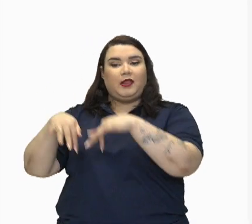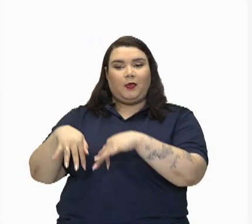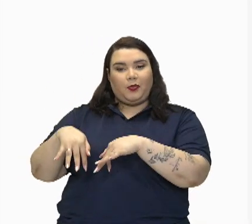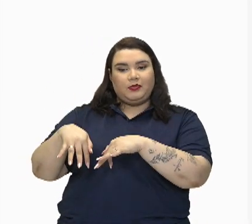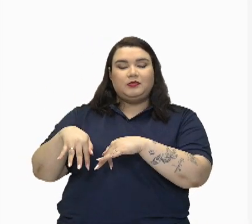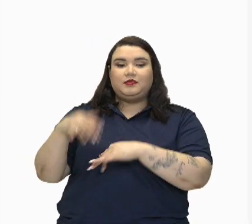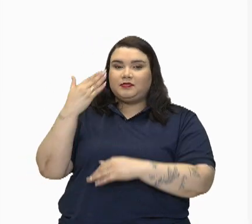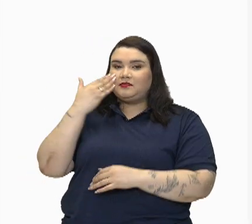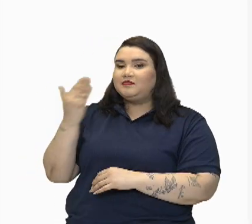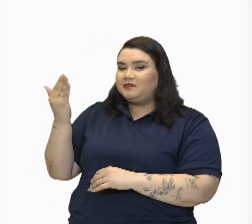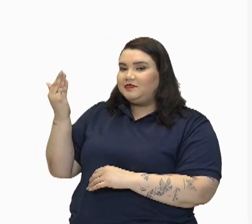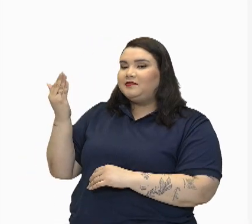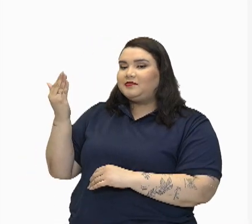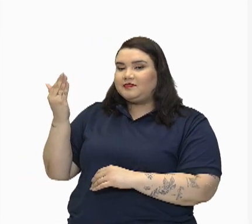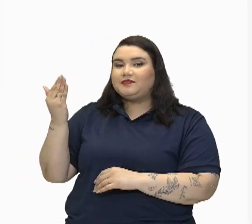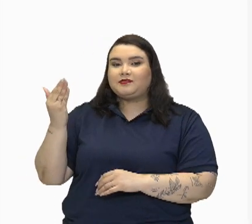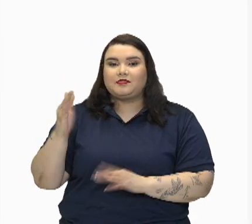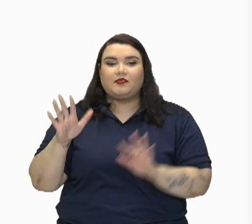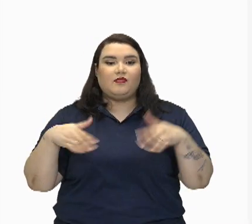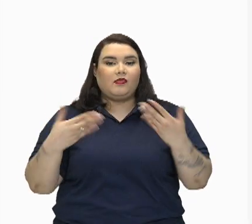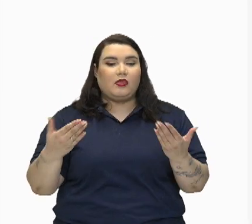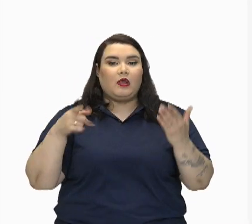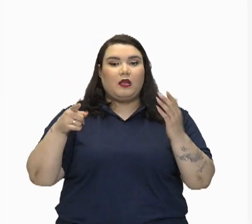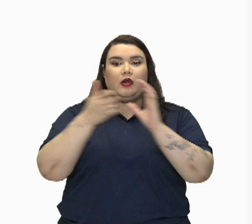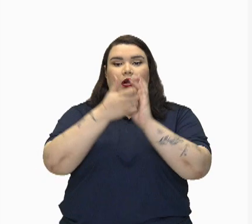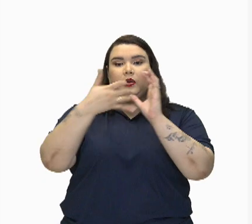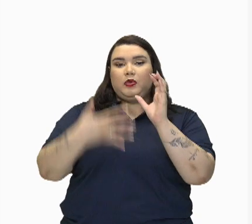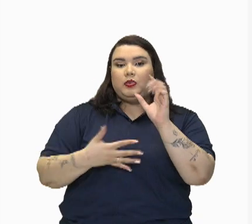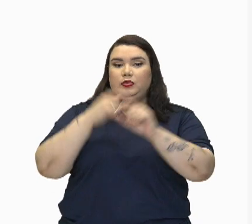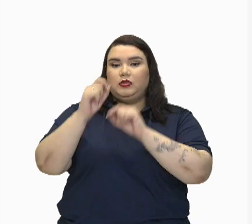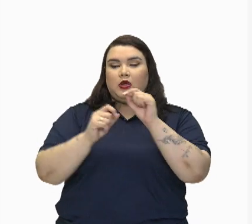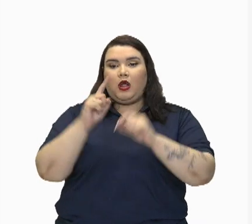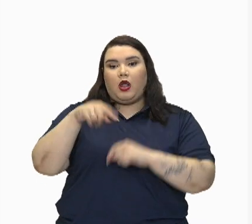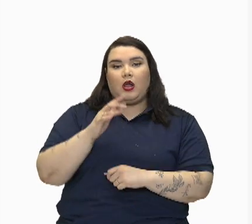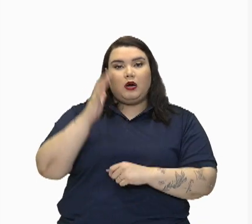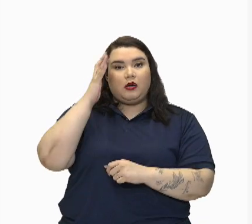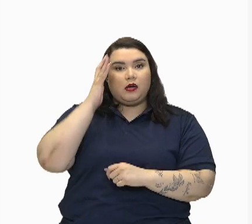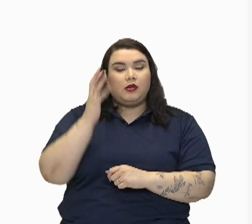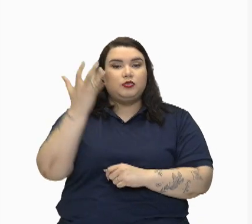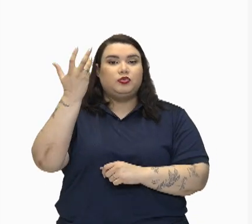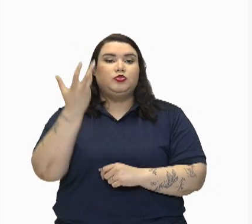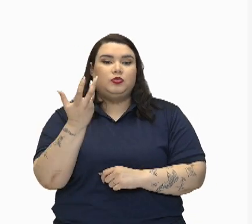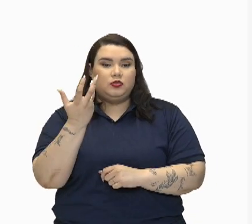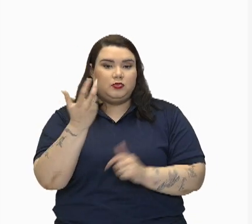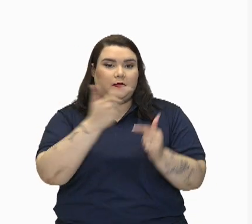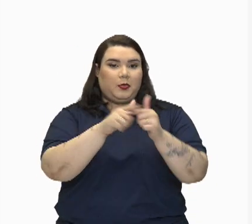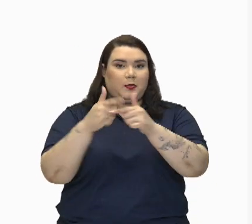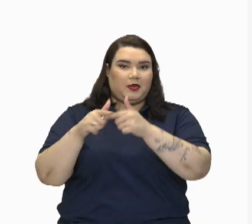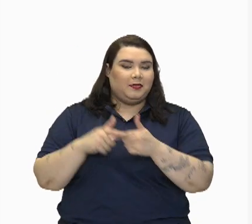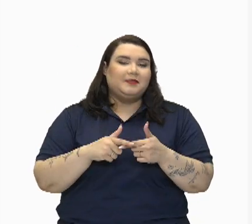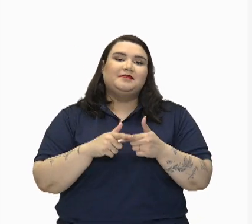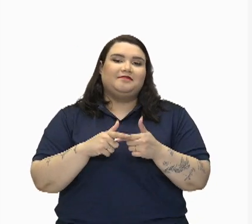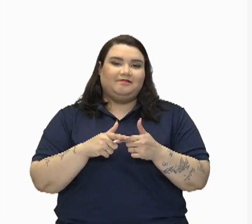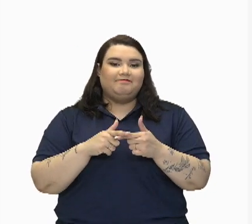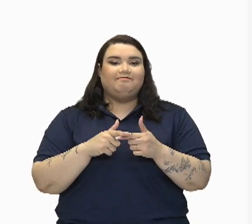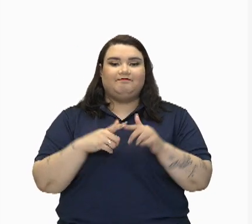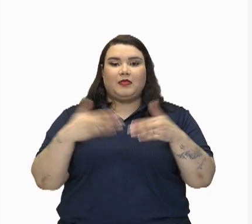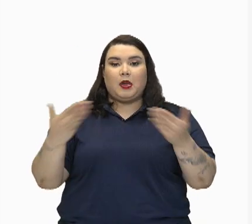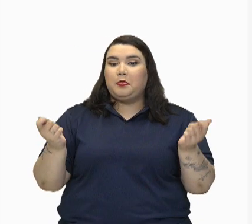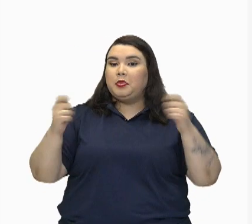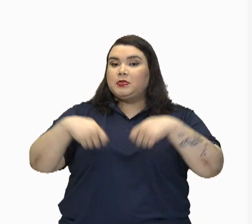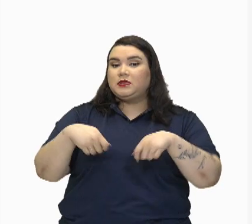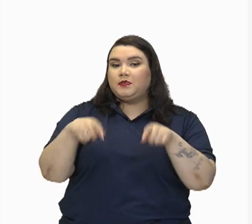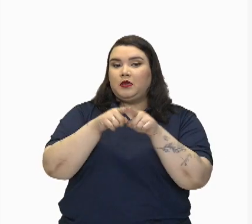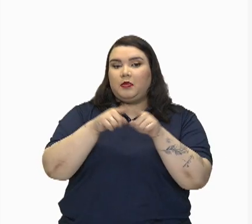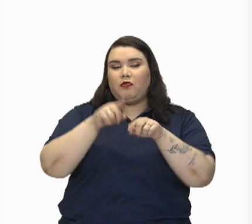O desfecho pode ser caracterizado como a solução do conflito. É possível também,